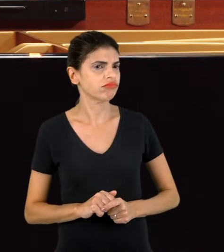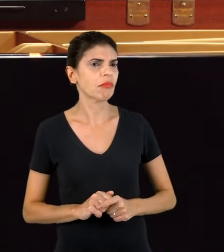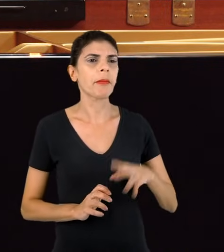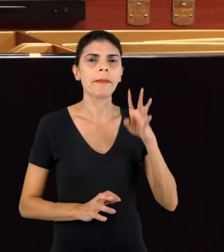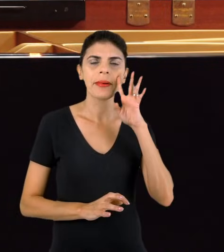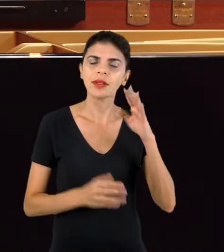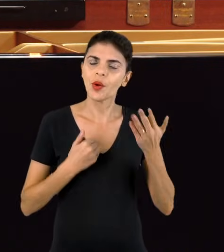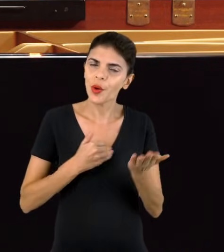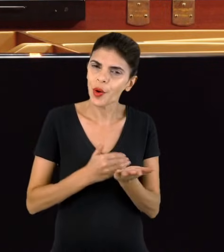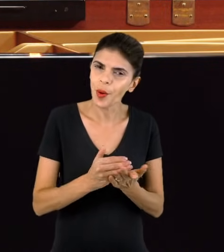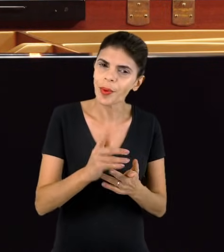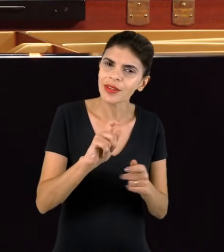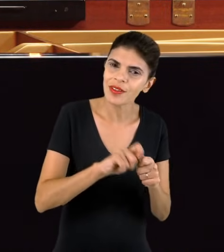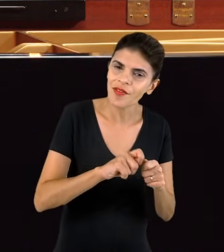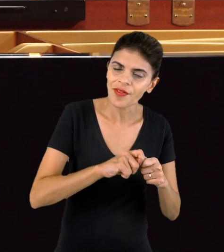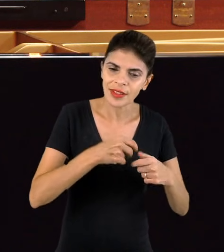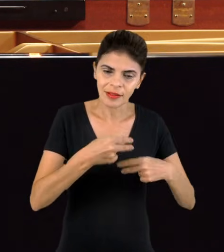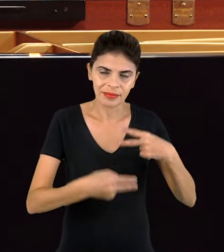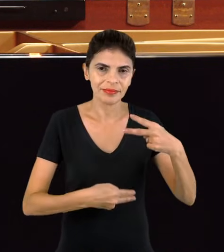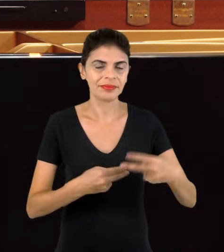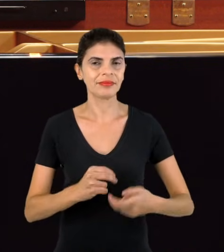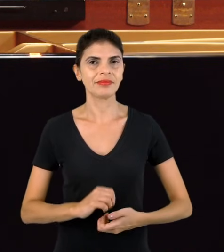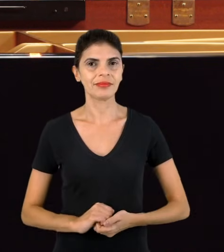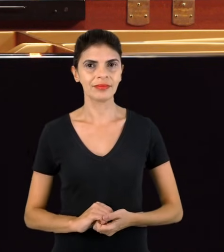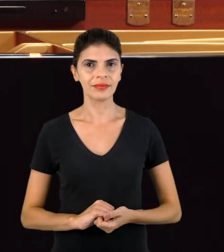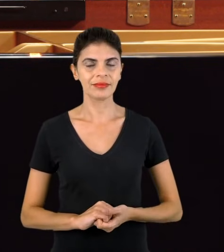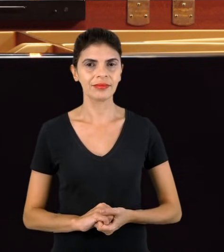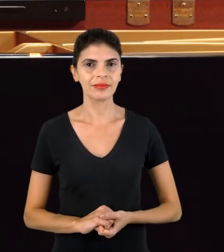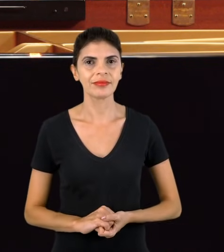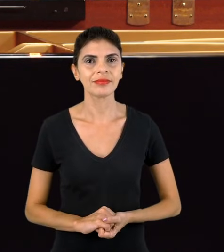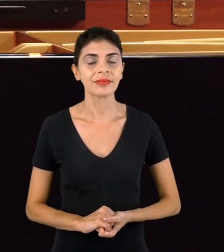Aí eu, beleza, aí eu começo a fazer uma polirritmia em 5.